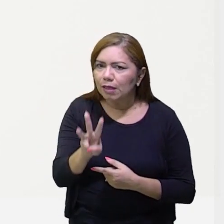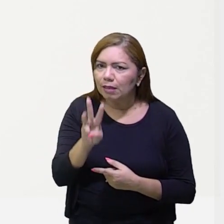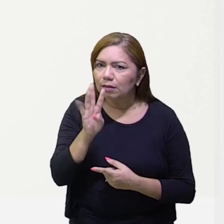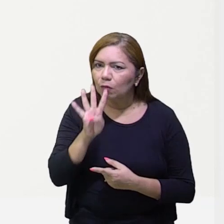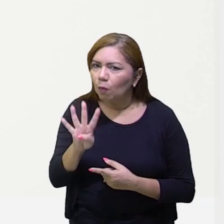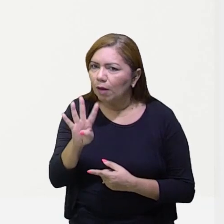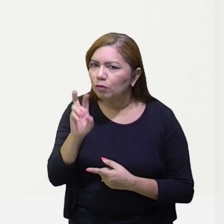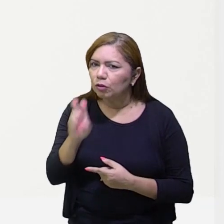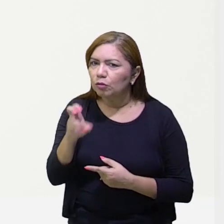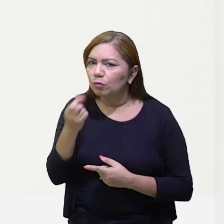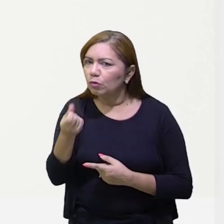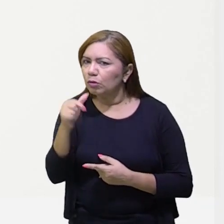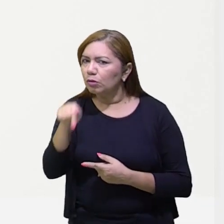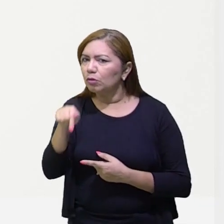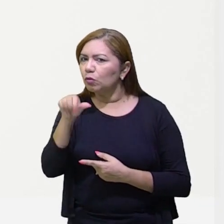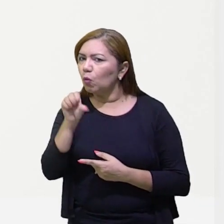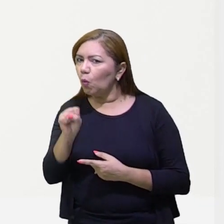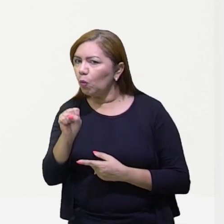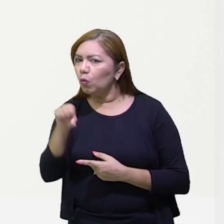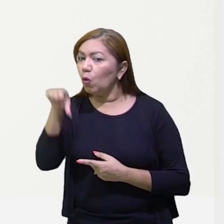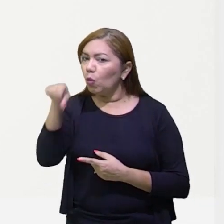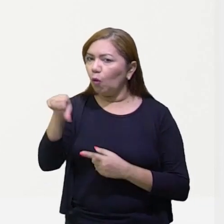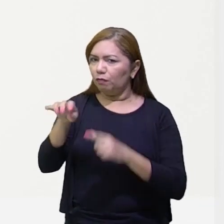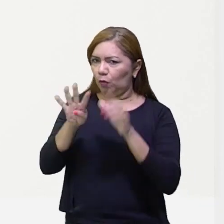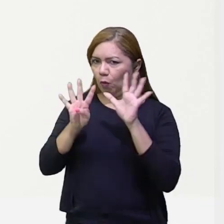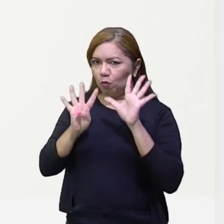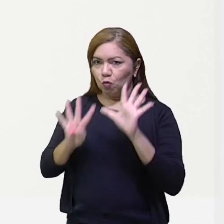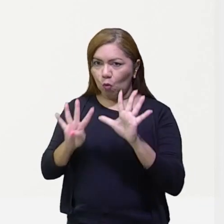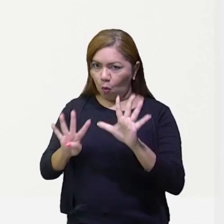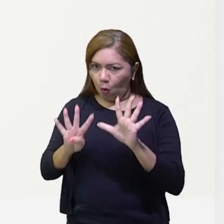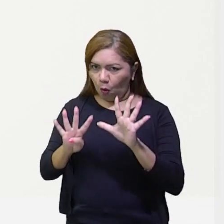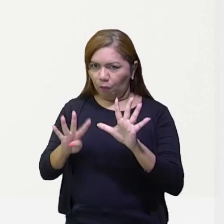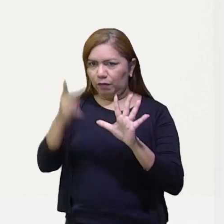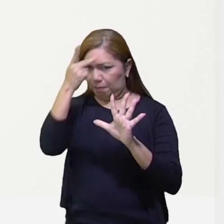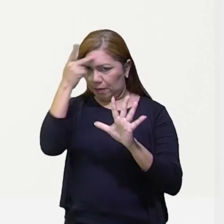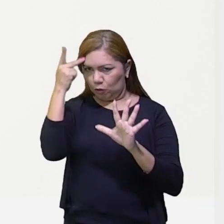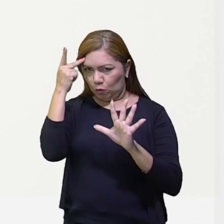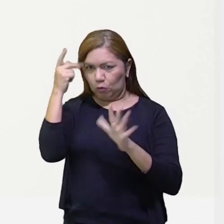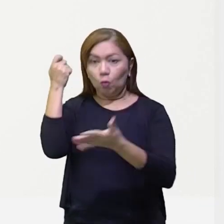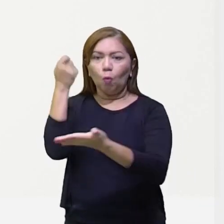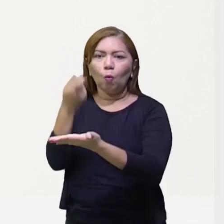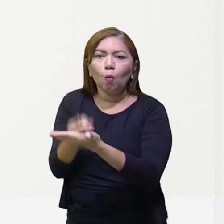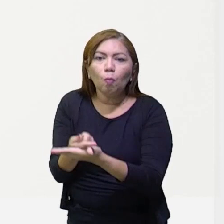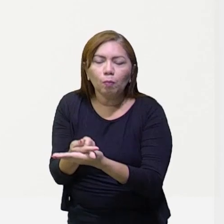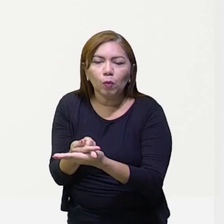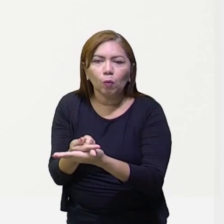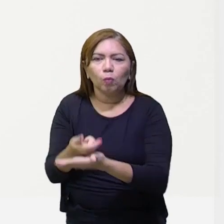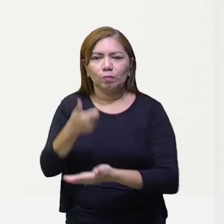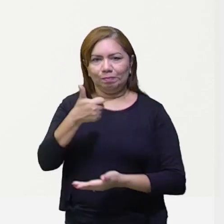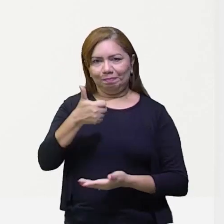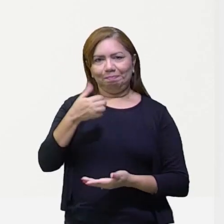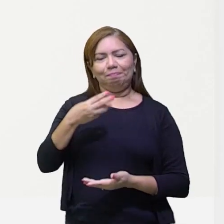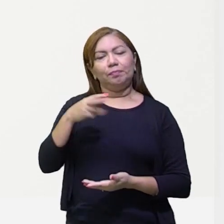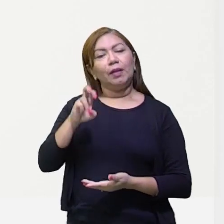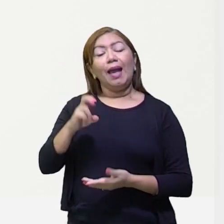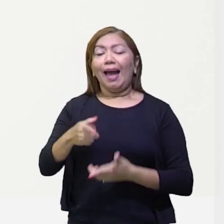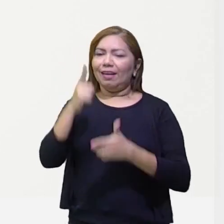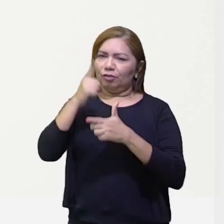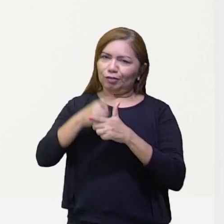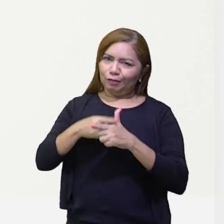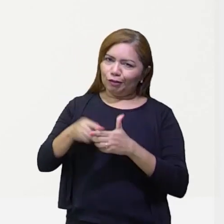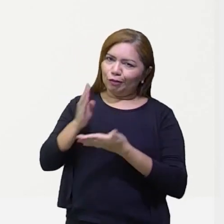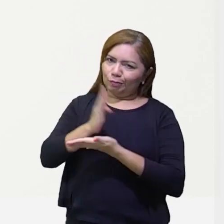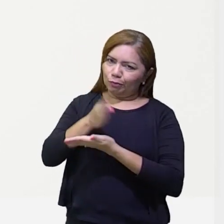mesma quantidade de tucumãs. Ou seja, os 9 clientes, né, cada um deles teve que levar